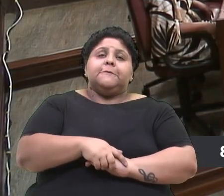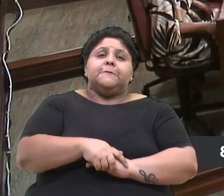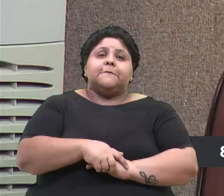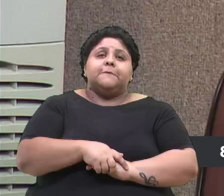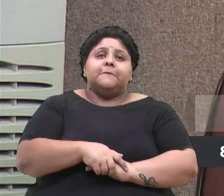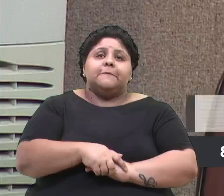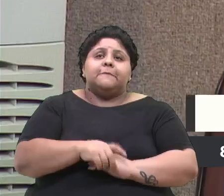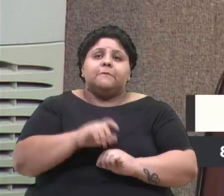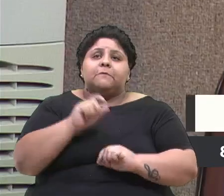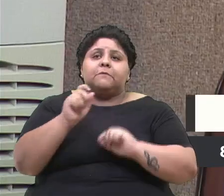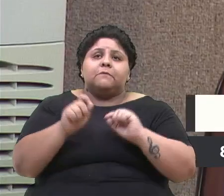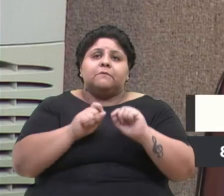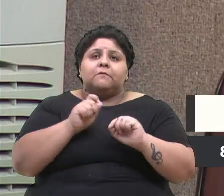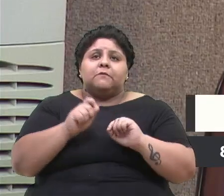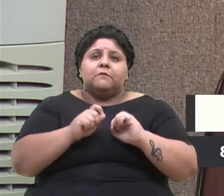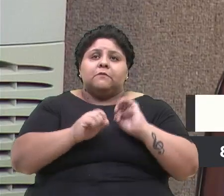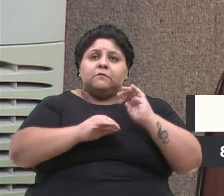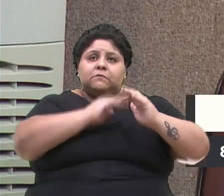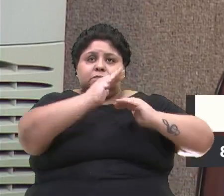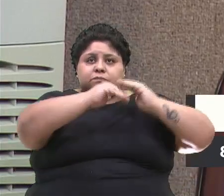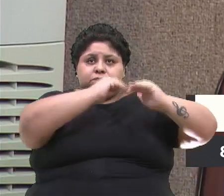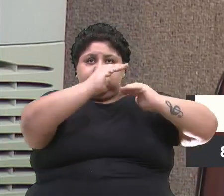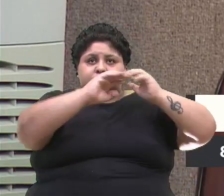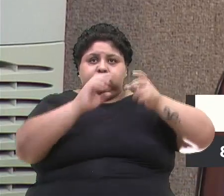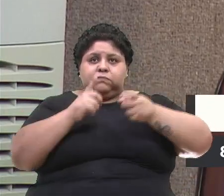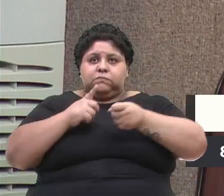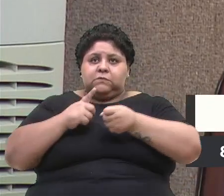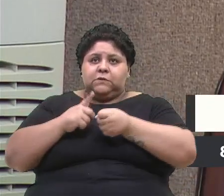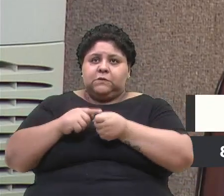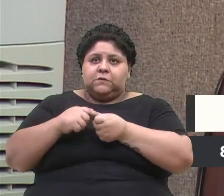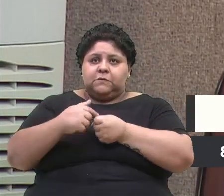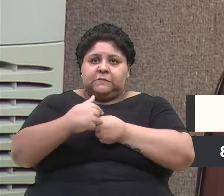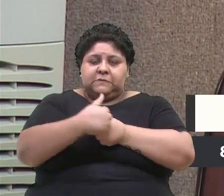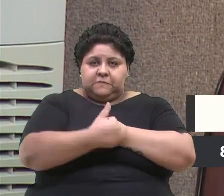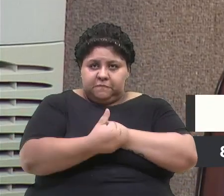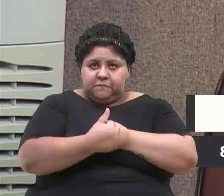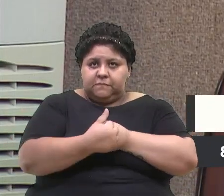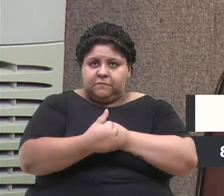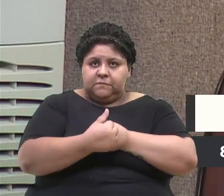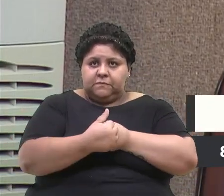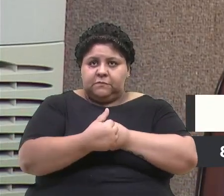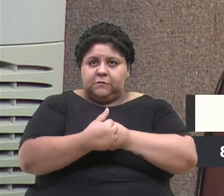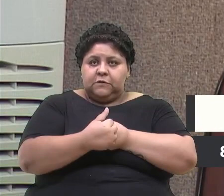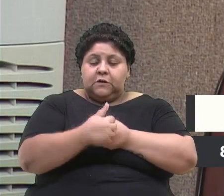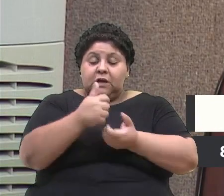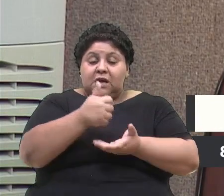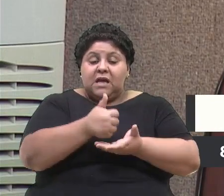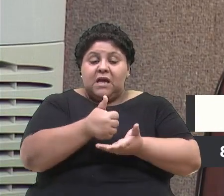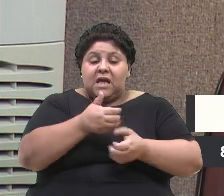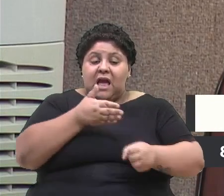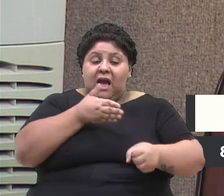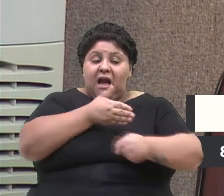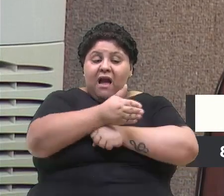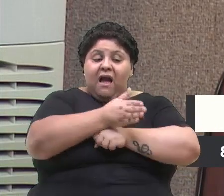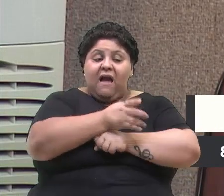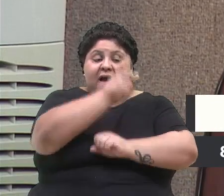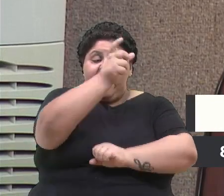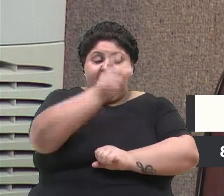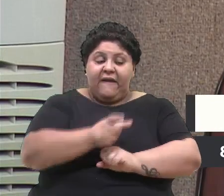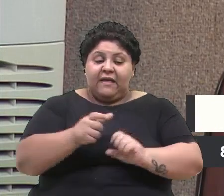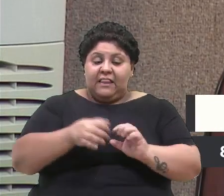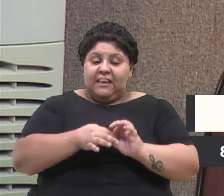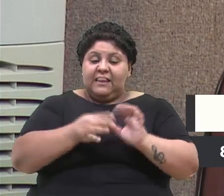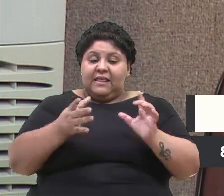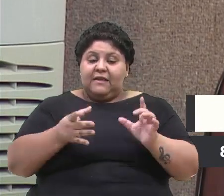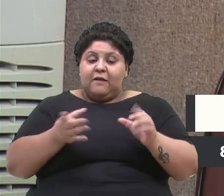de desenvolvimento para a cidade que permite com que as pessoas fiquem livres para ir e vir